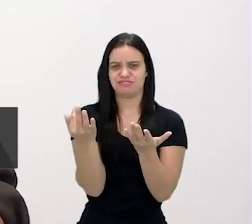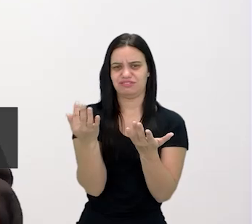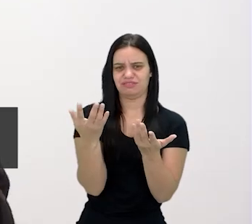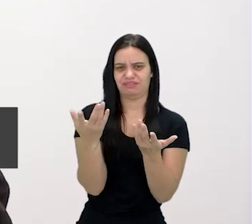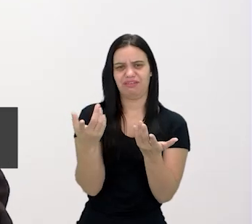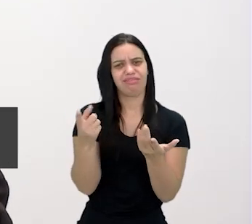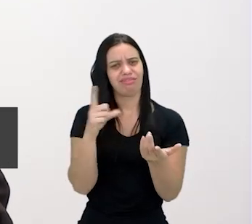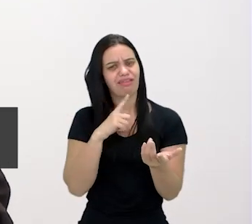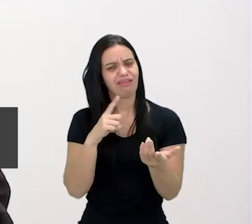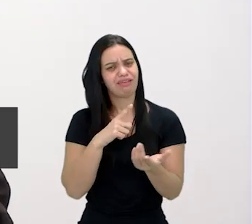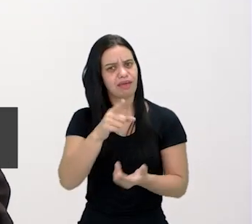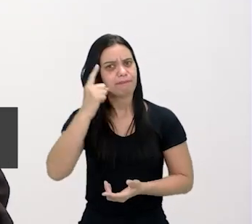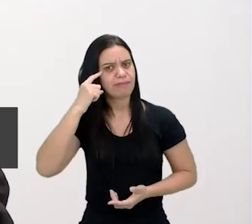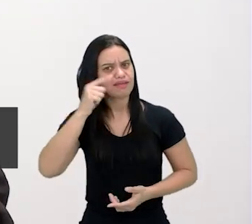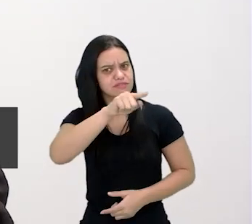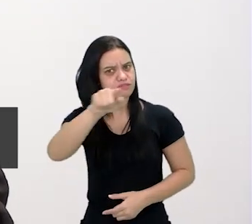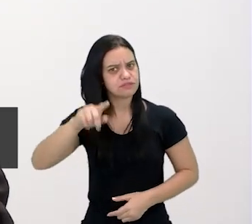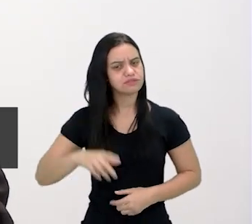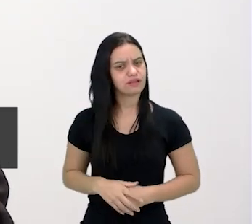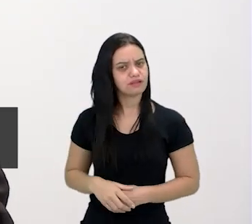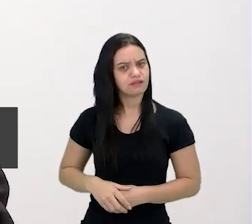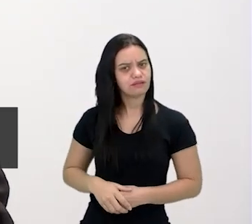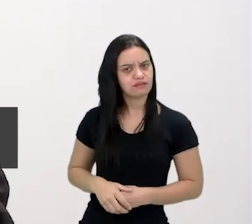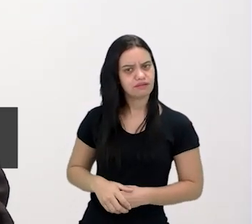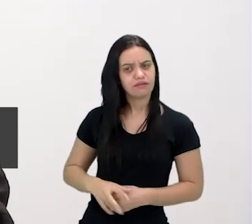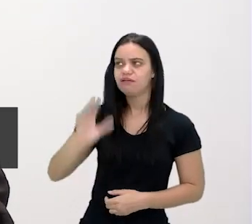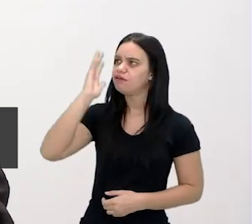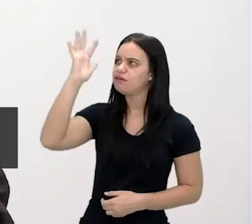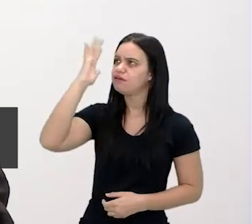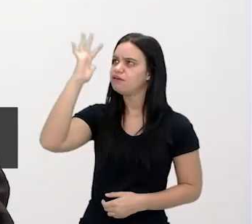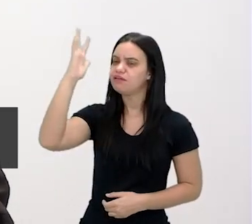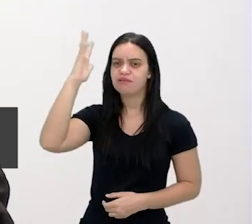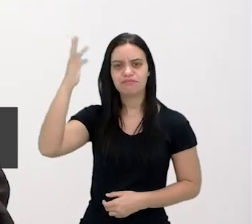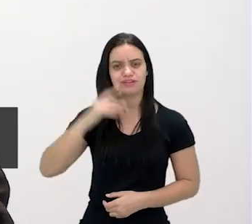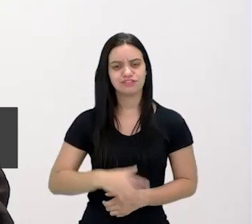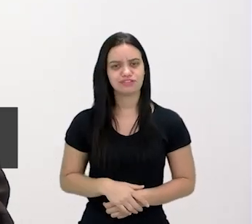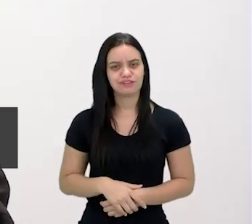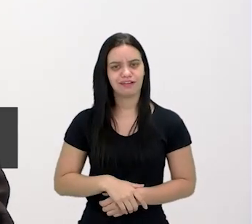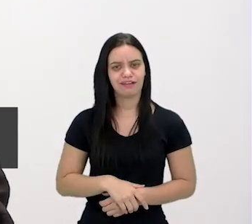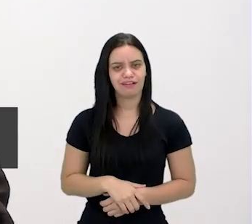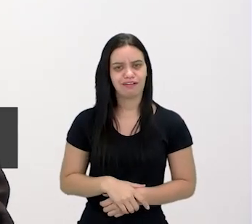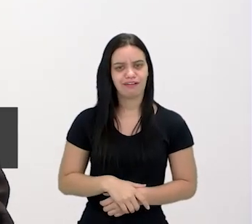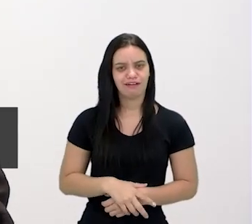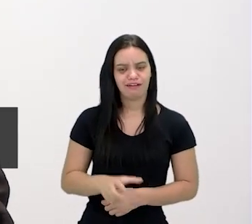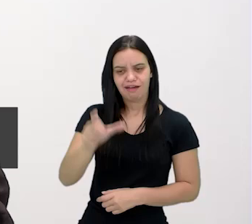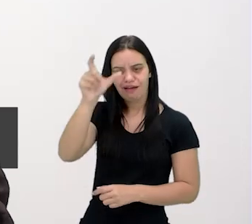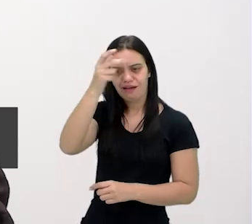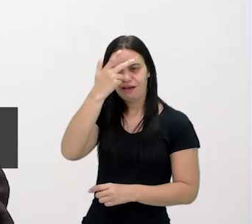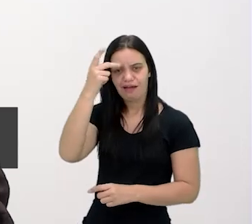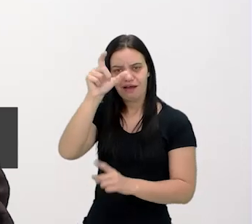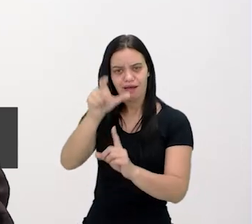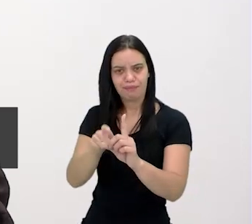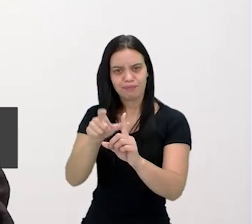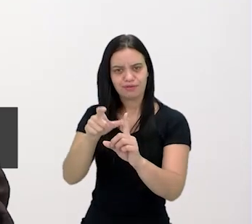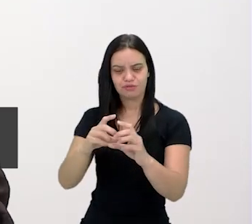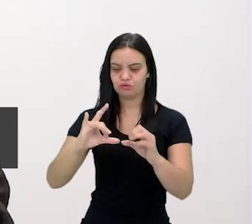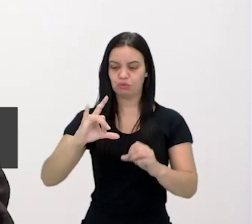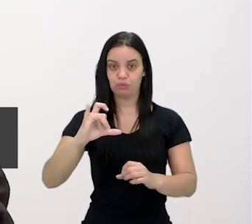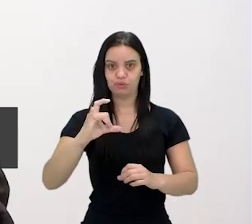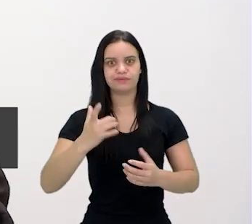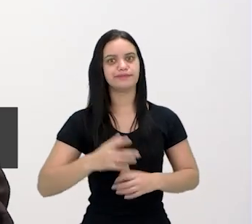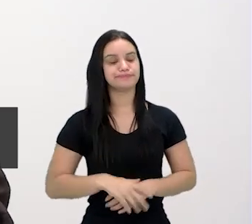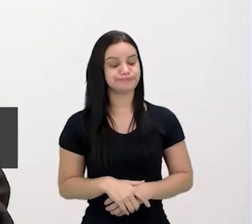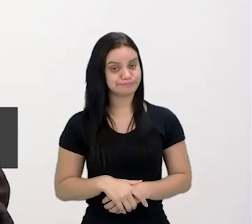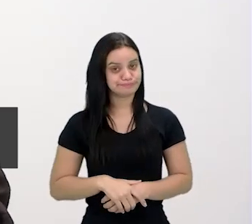hipocrisia. Pensem vocês, senhores, imagine a Aurélia no Instagram. Imagine o Fernando no